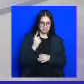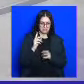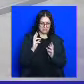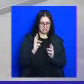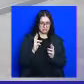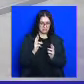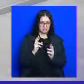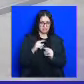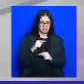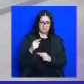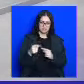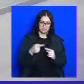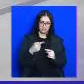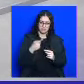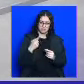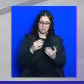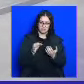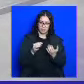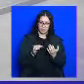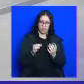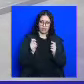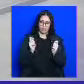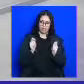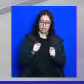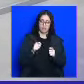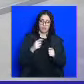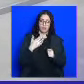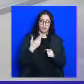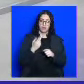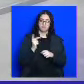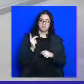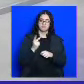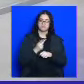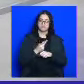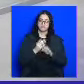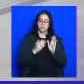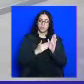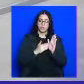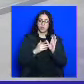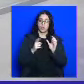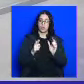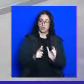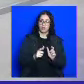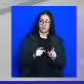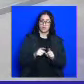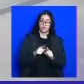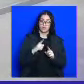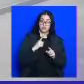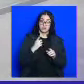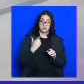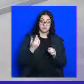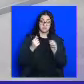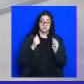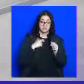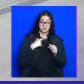esperava? Logo após a apuração, você poderá saber de onde são as apostas vencedoras ou se o prêmio está acumulado acessando a